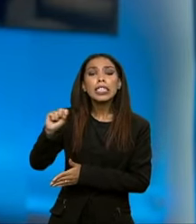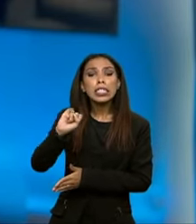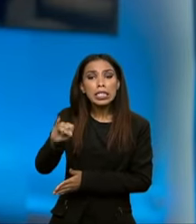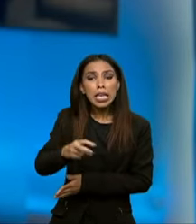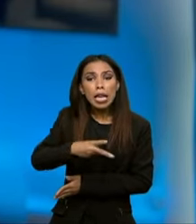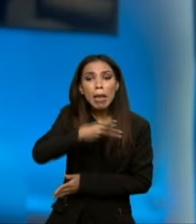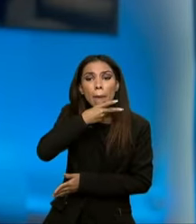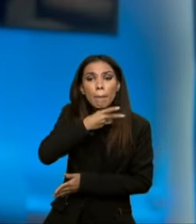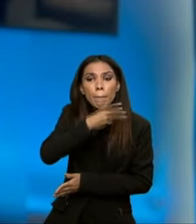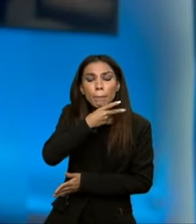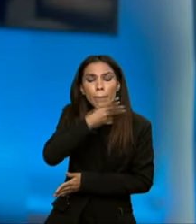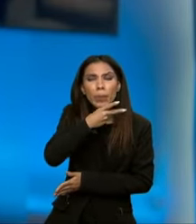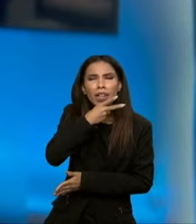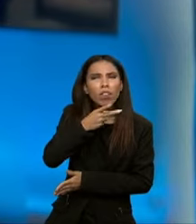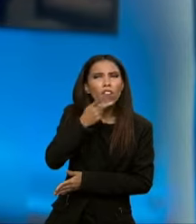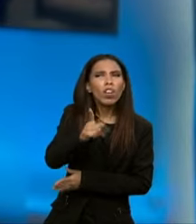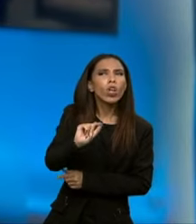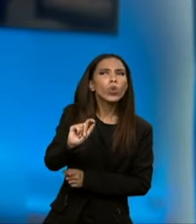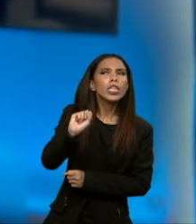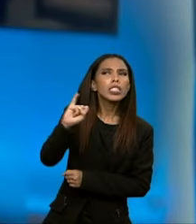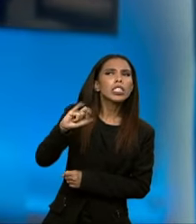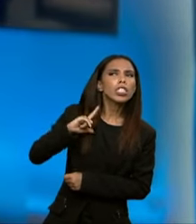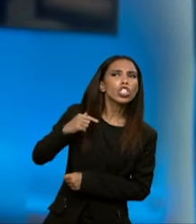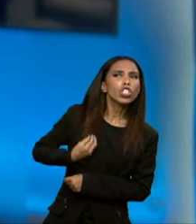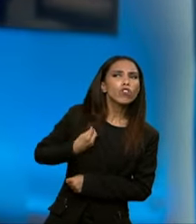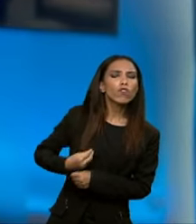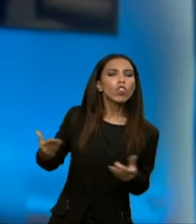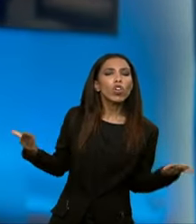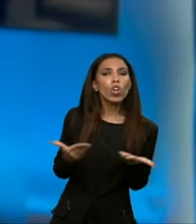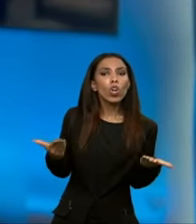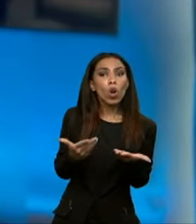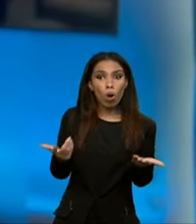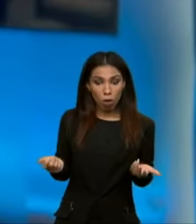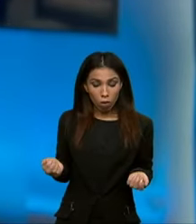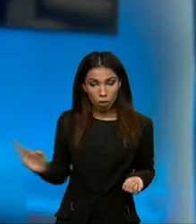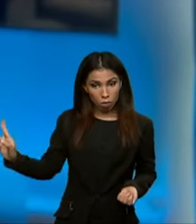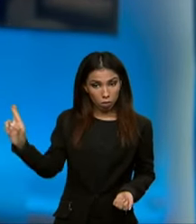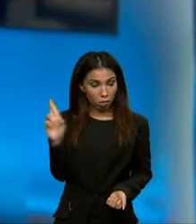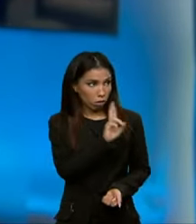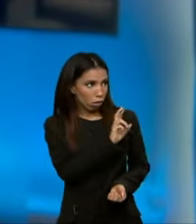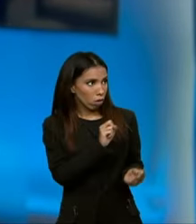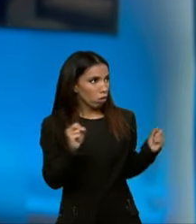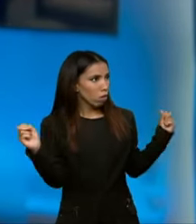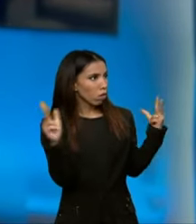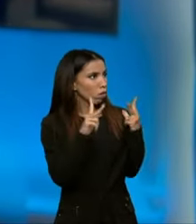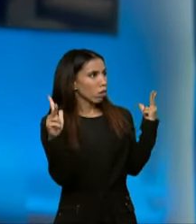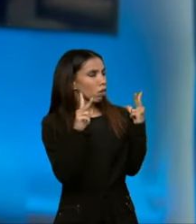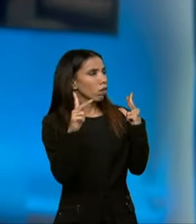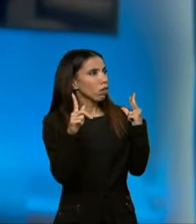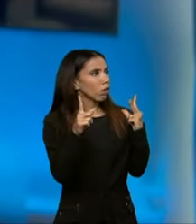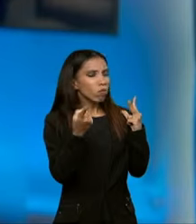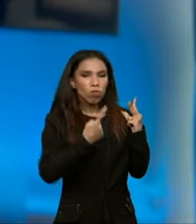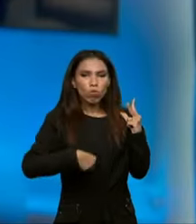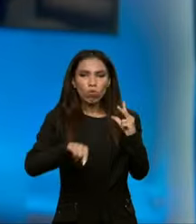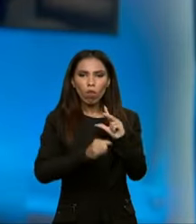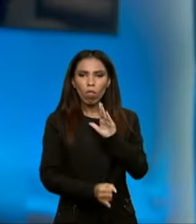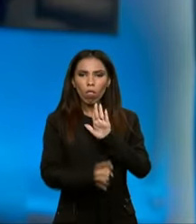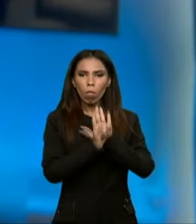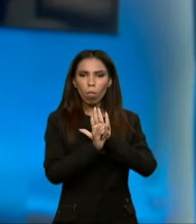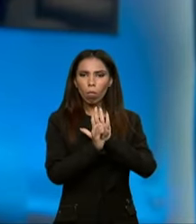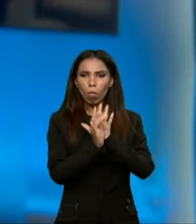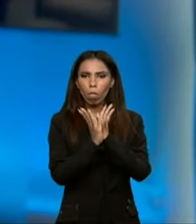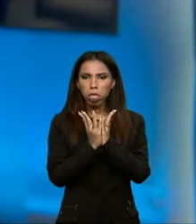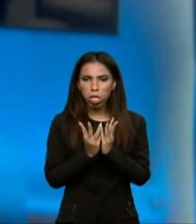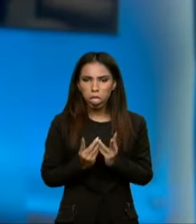hoje estivesse vivo. Sabe qual foi a resposta? Ele se espantaria pela nossa falta de identidade. Afinal de